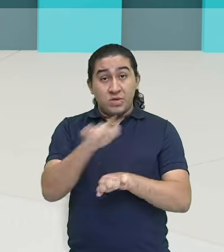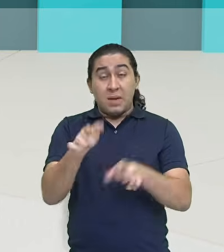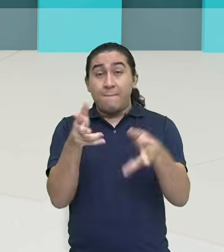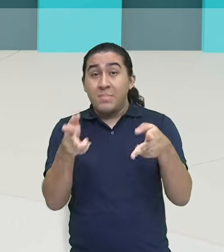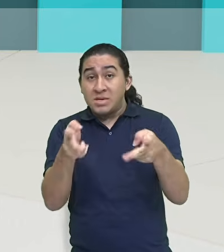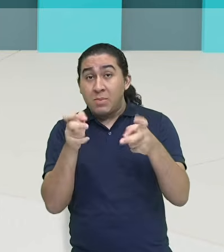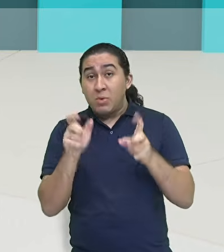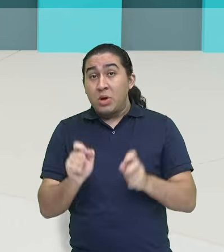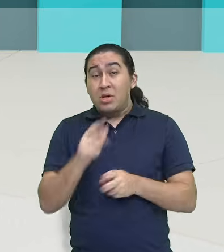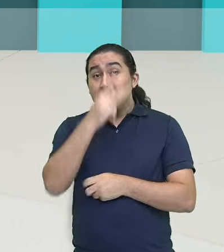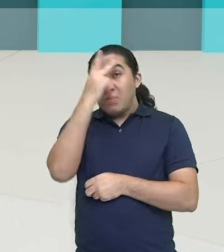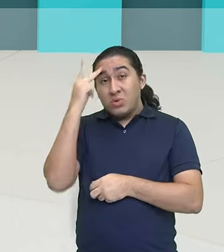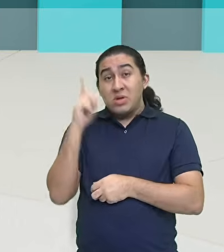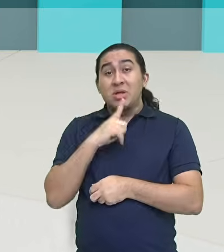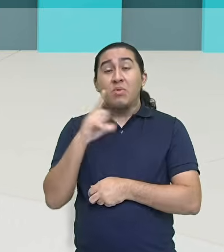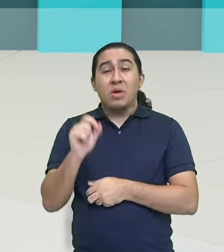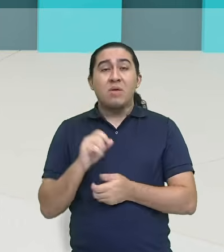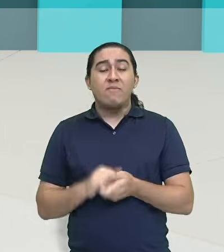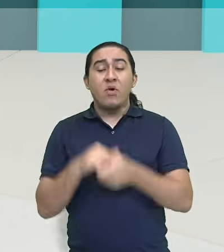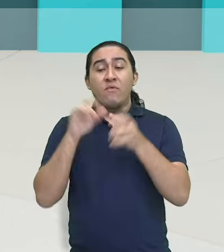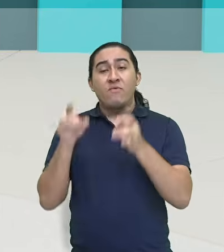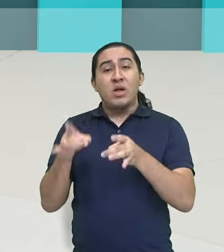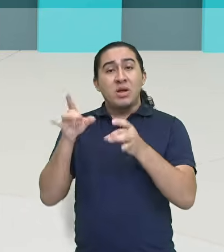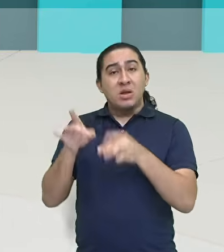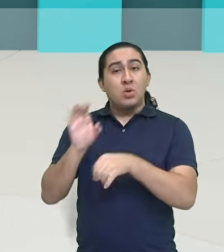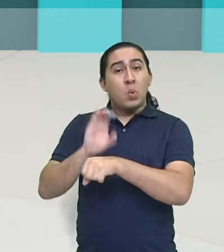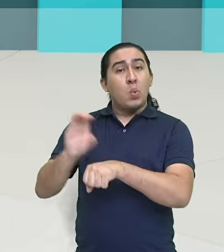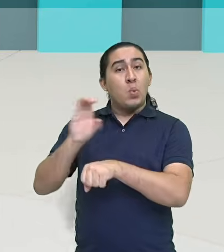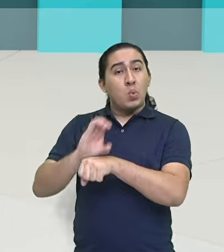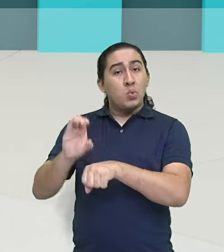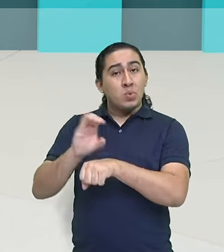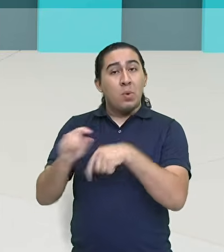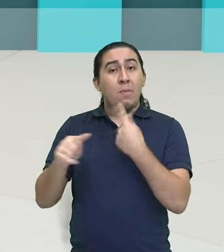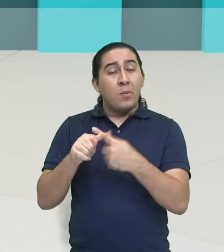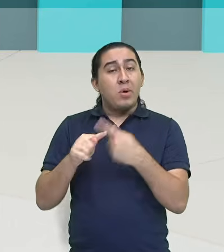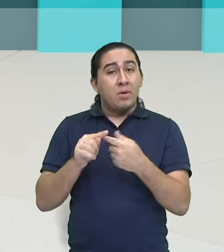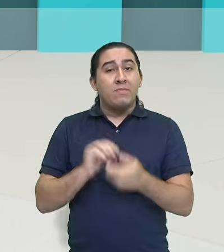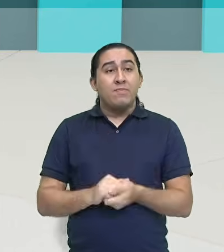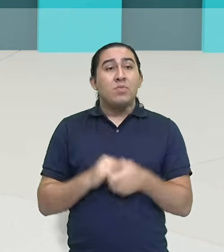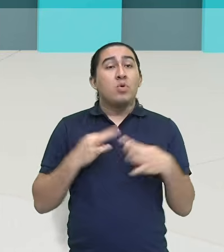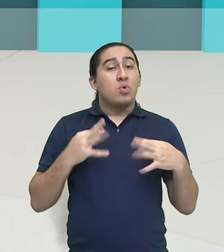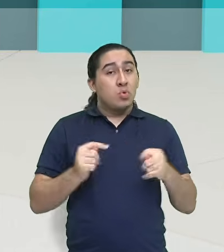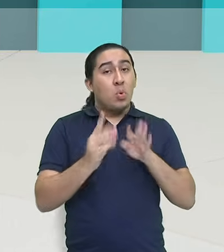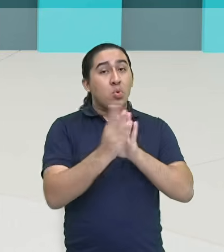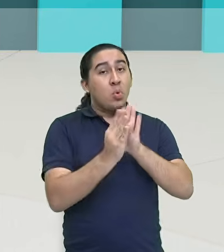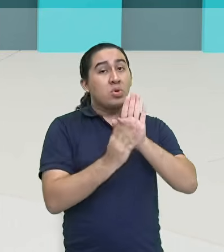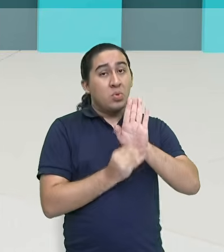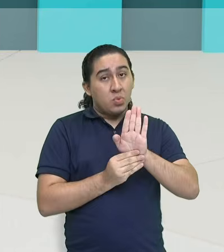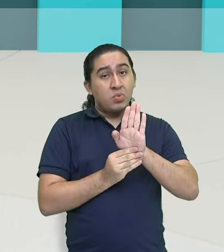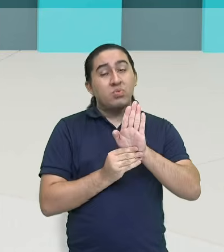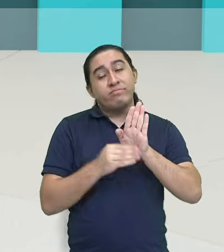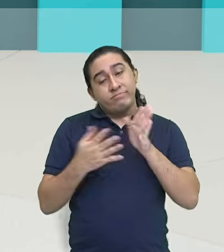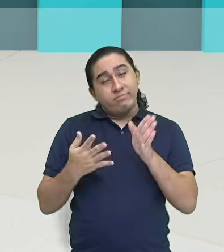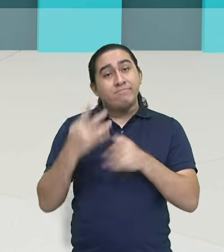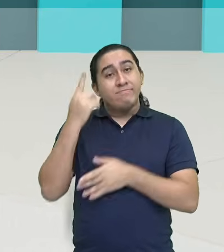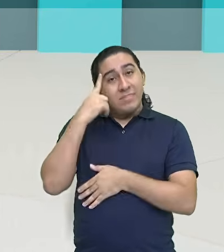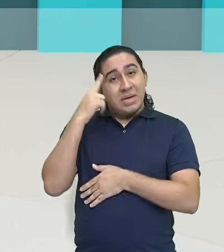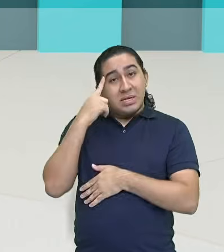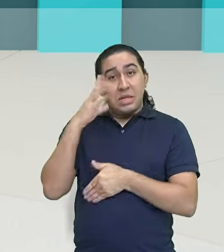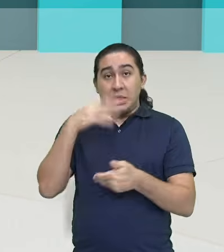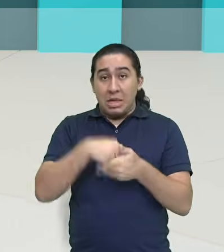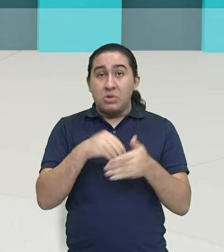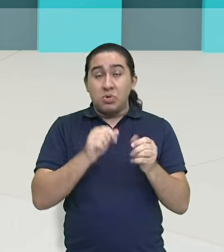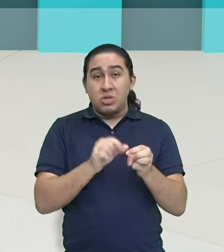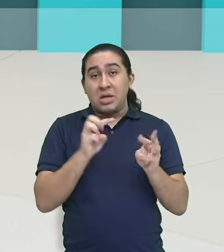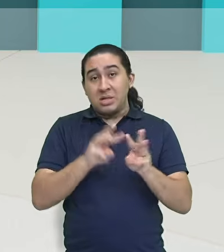aí as pessoas vendendo cursos, não é? Justamente porque todo conteúdo, em teoria, no mundo digital,